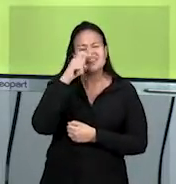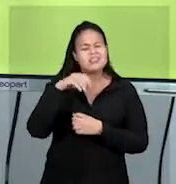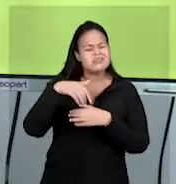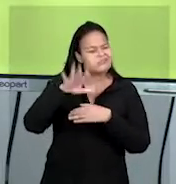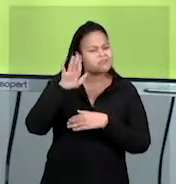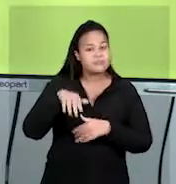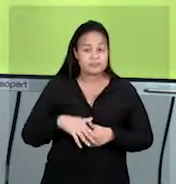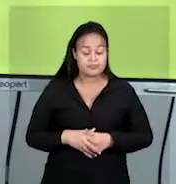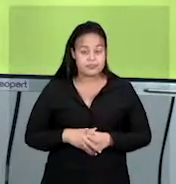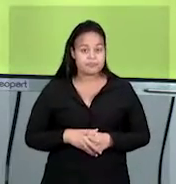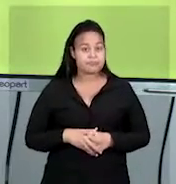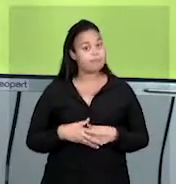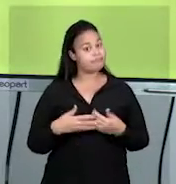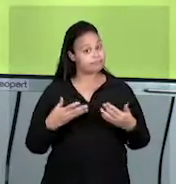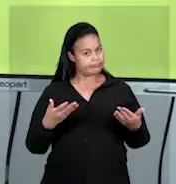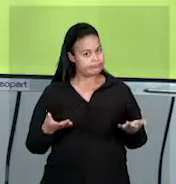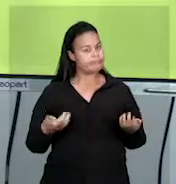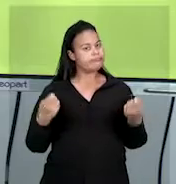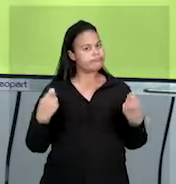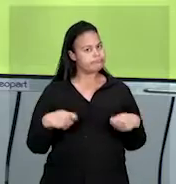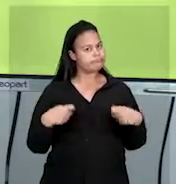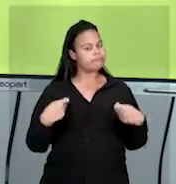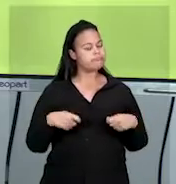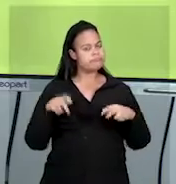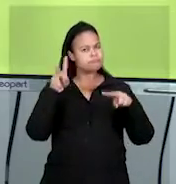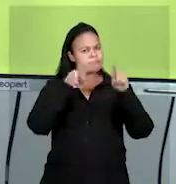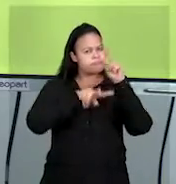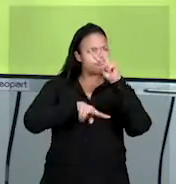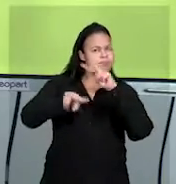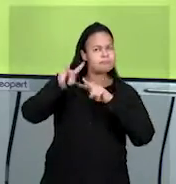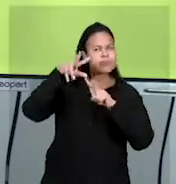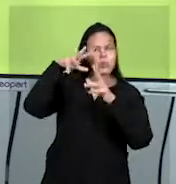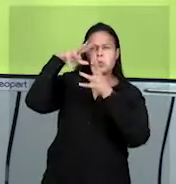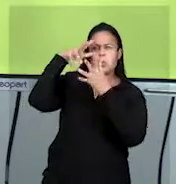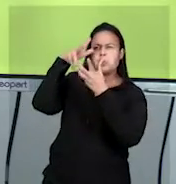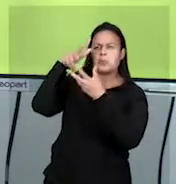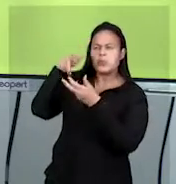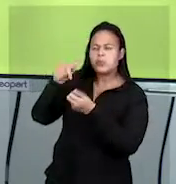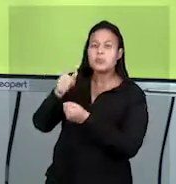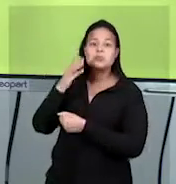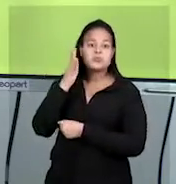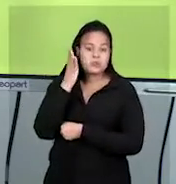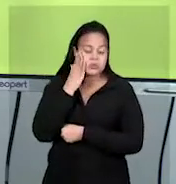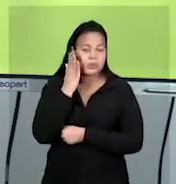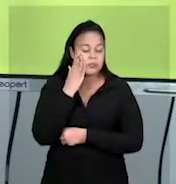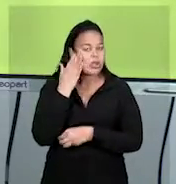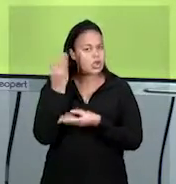né? E para a gente ter uma plena leitura de mundo, para a gente saber